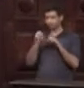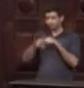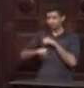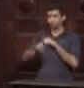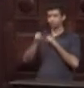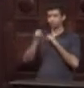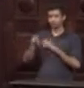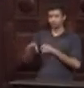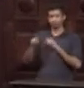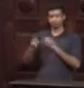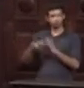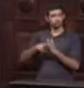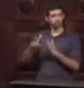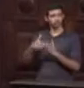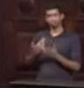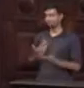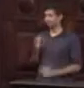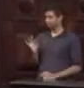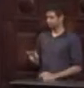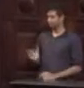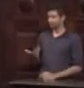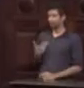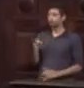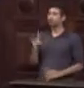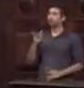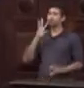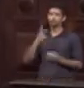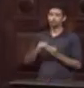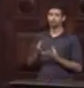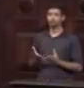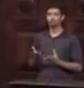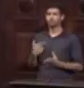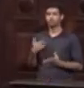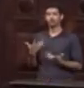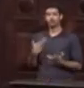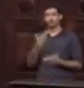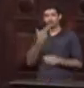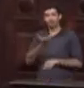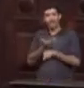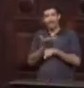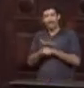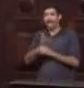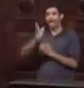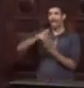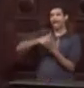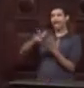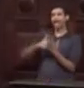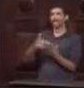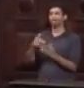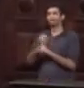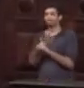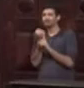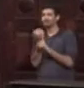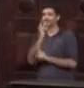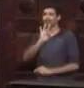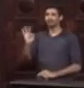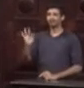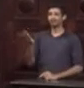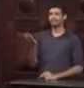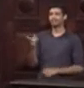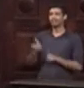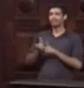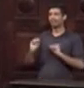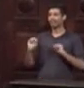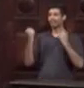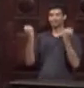a arte. Exatamente. Portanto, para concluir, quero dizer que disciplinas como arte, a sociologia, a filosofia, a